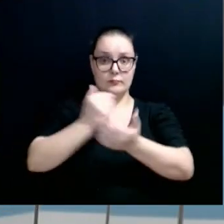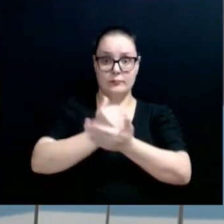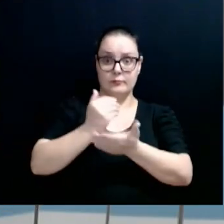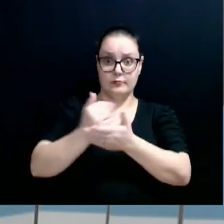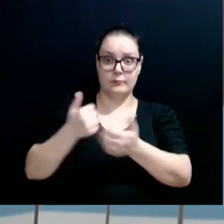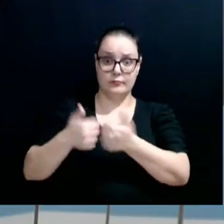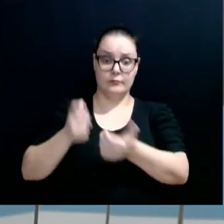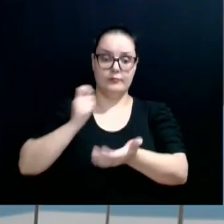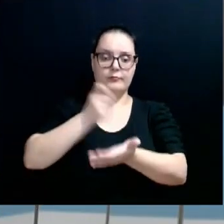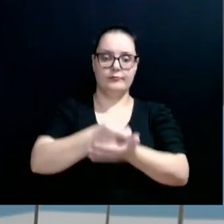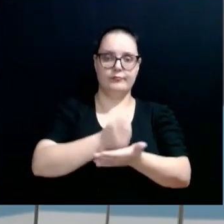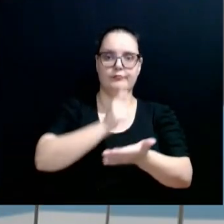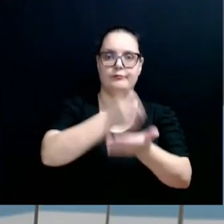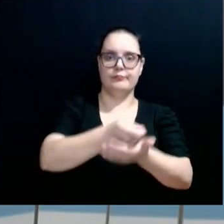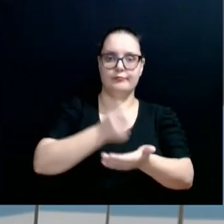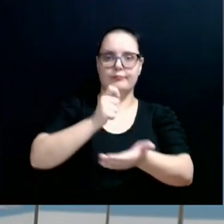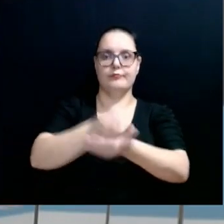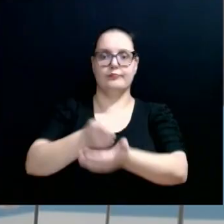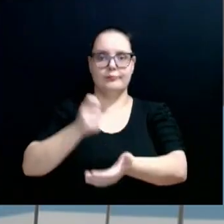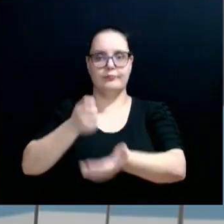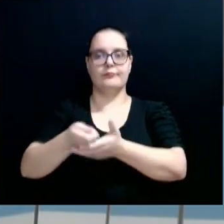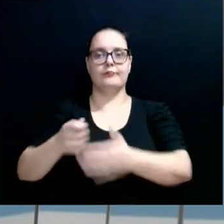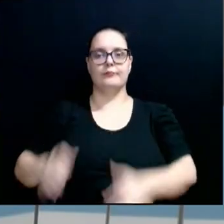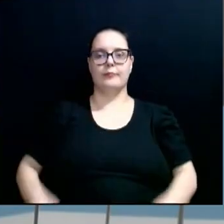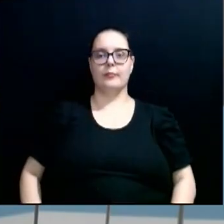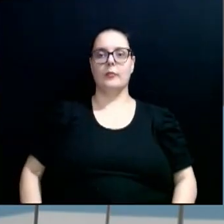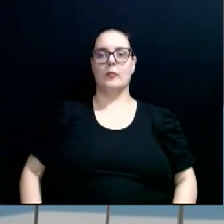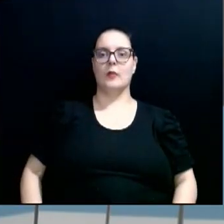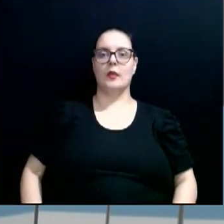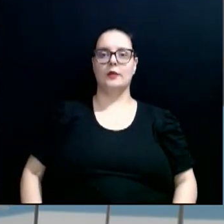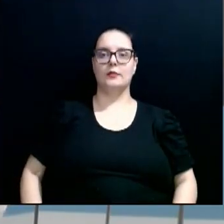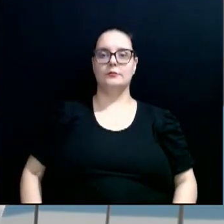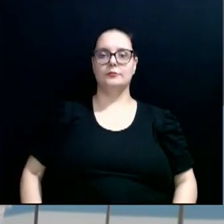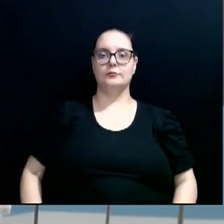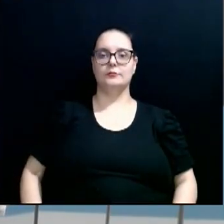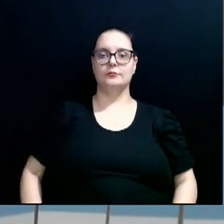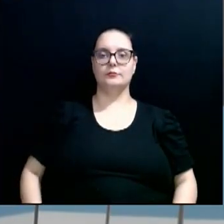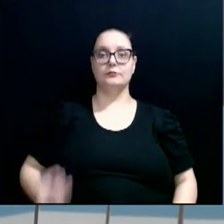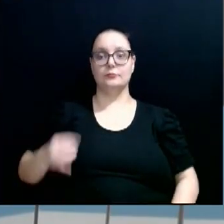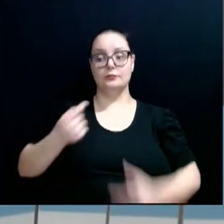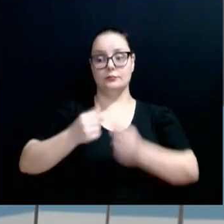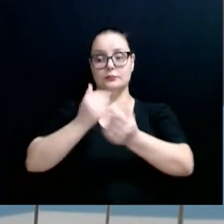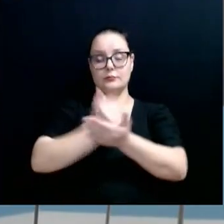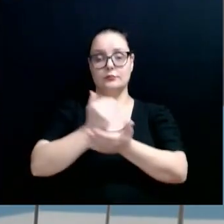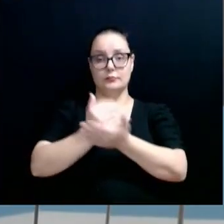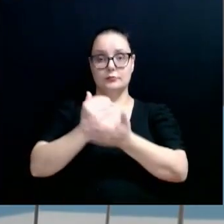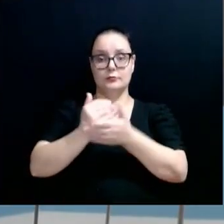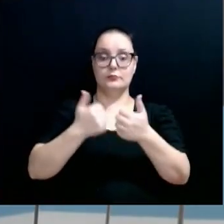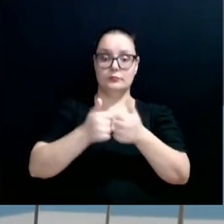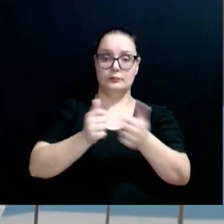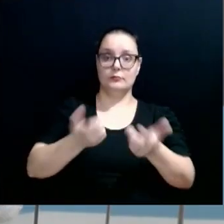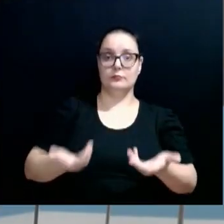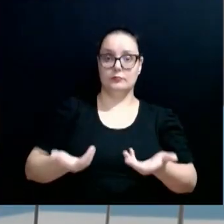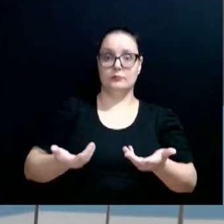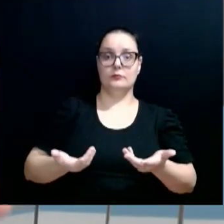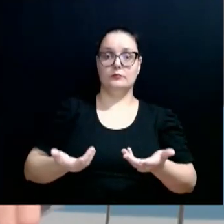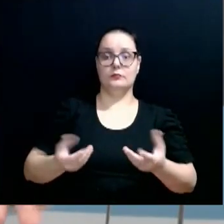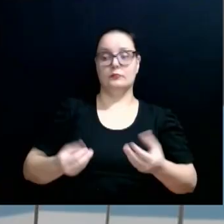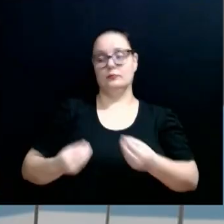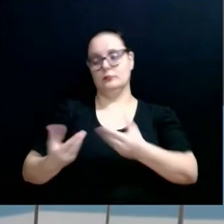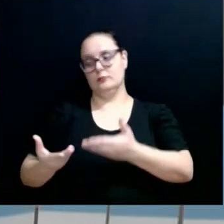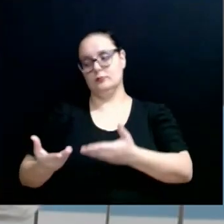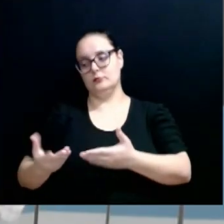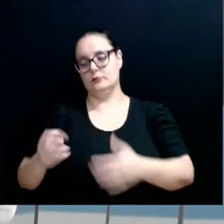Então, até porque se você financiar o carro, embora você vai ter que passar isso para o operador, você vai ter que